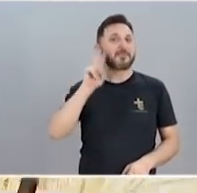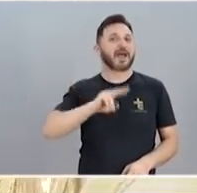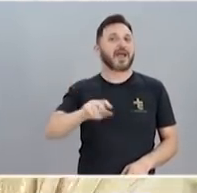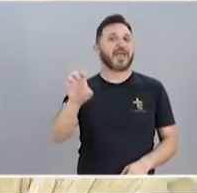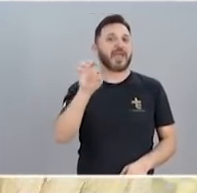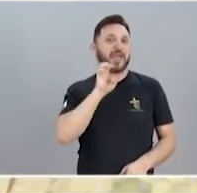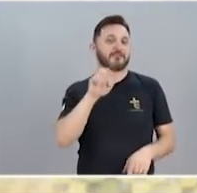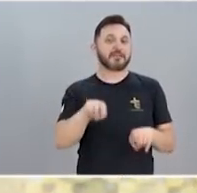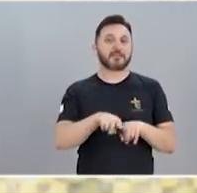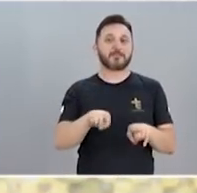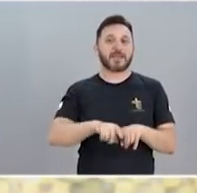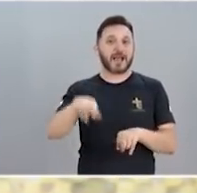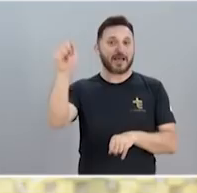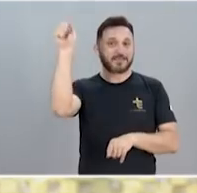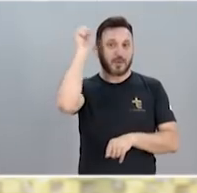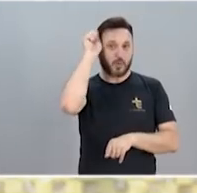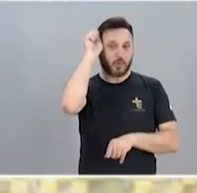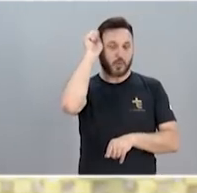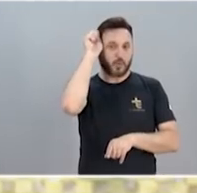Deus,